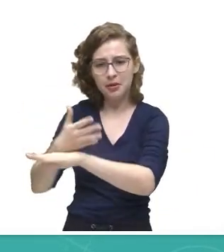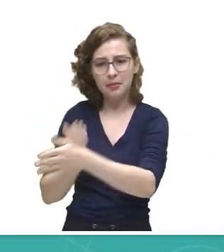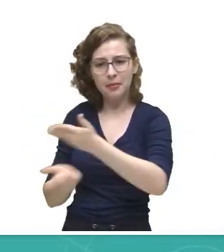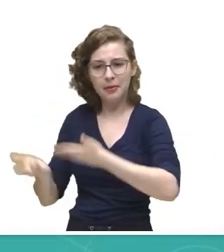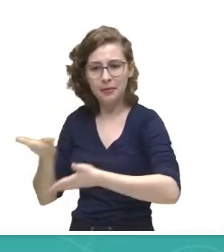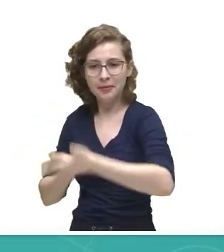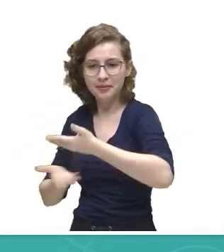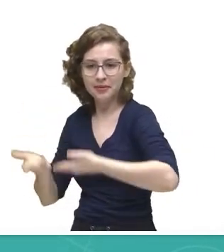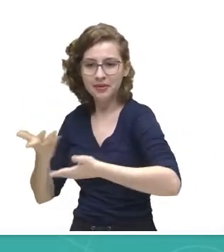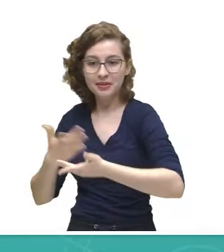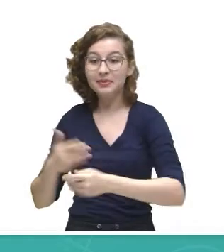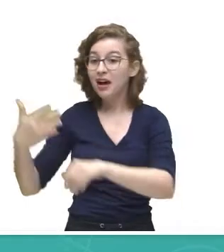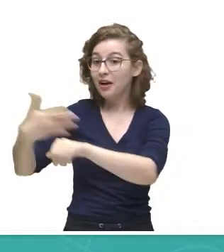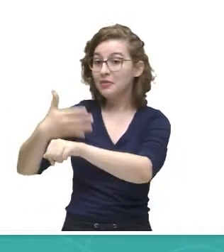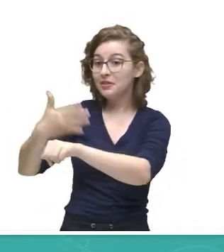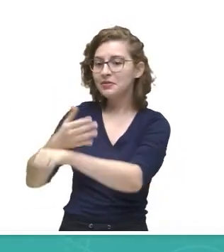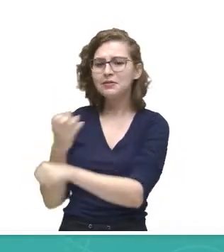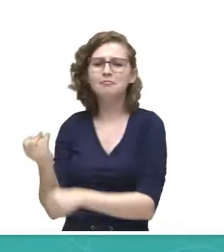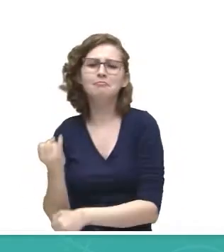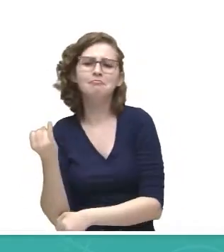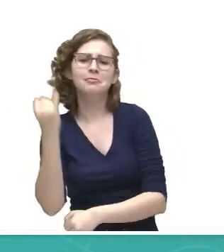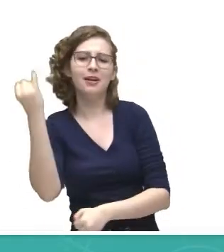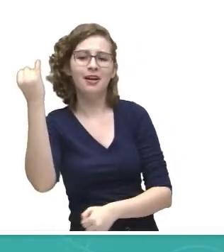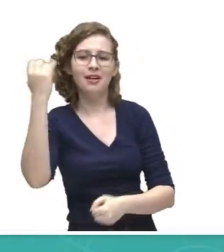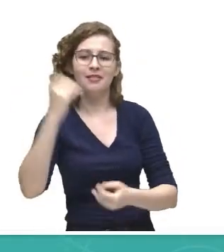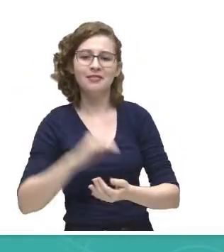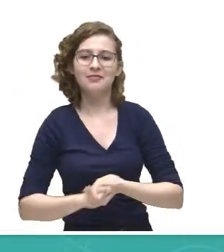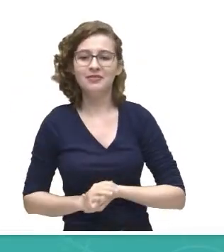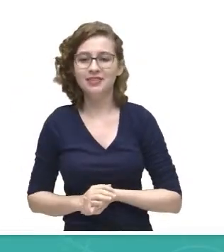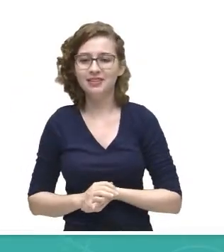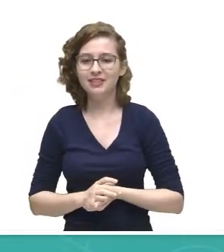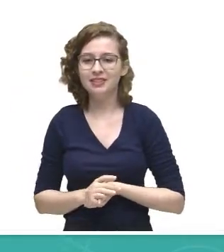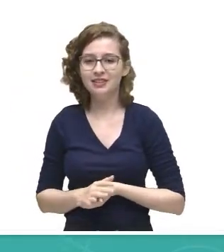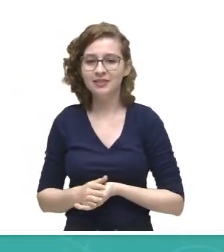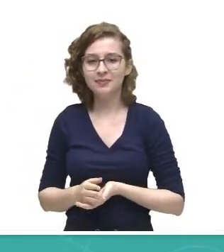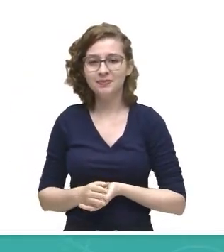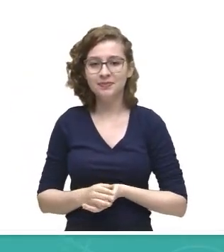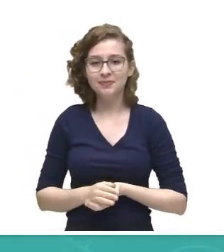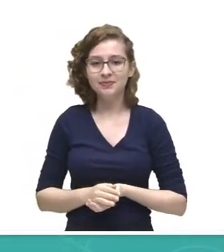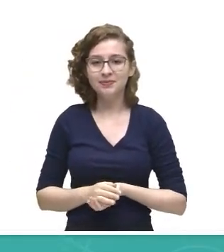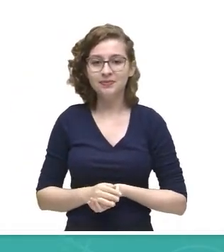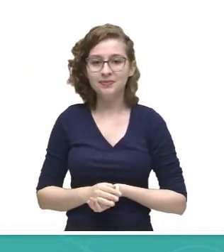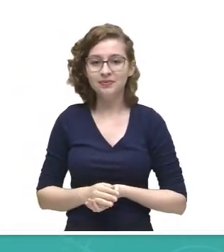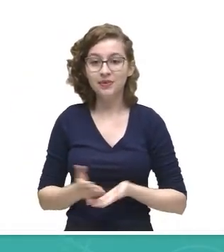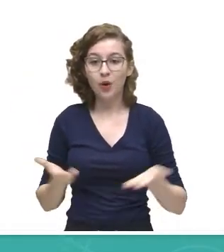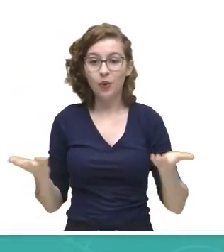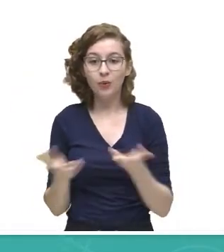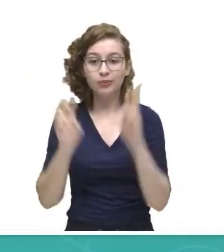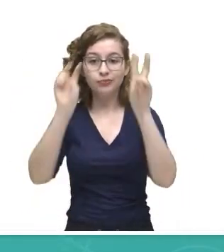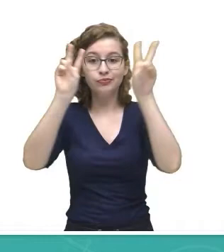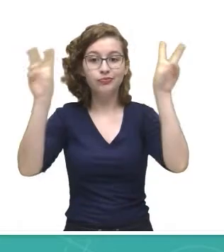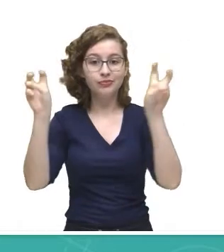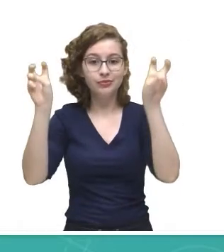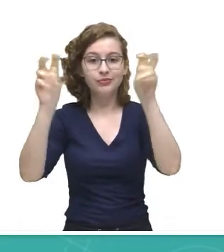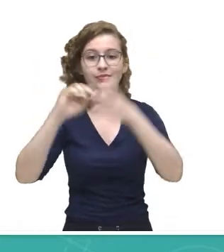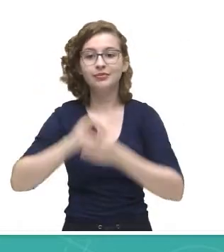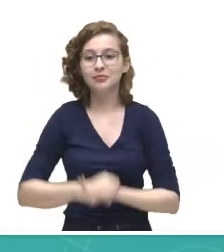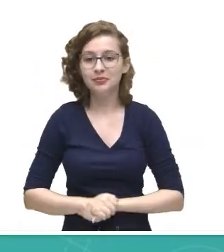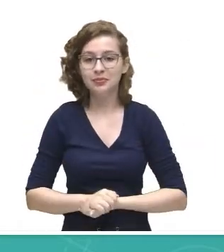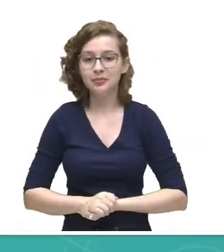muito importante aí para movimentar aí o nosso chat e deixar a nossa aula ainda melhor. Vamos lá, o tema da nossa aula de hoje?